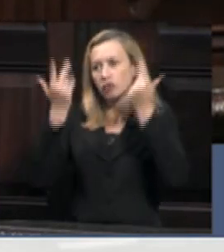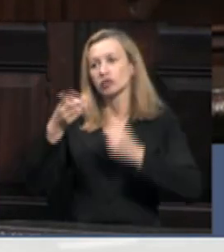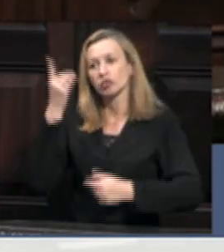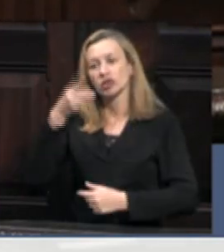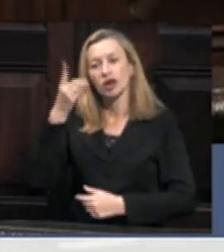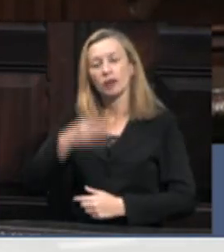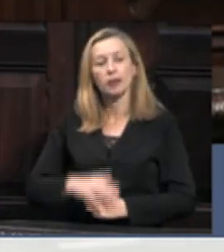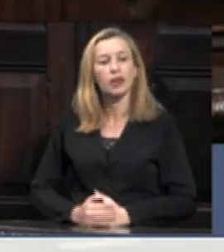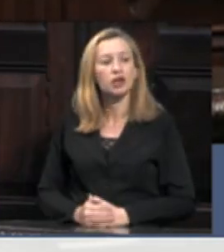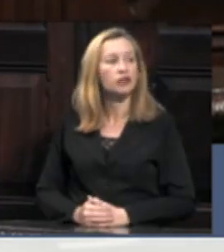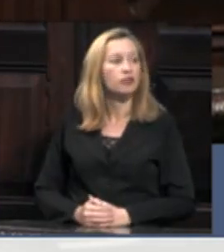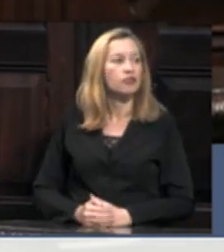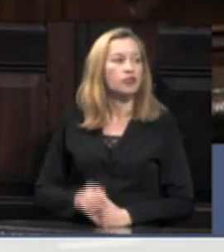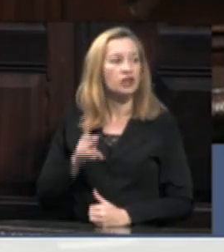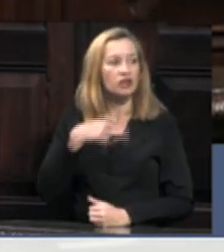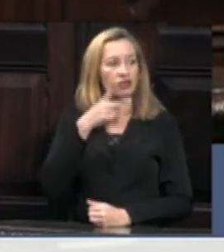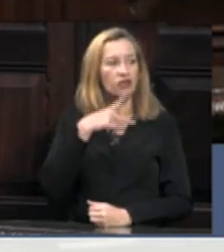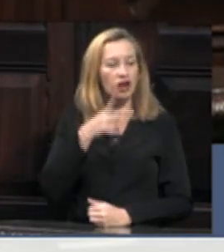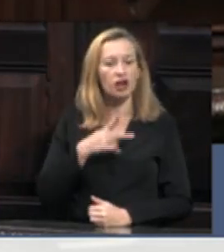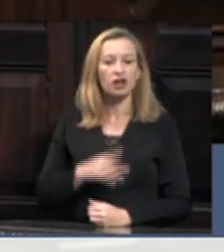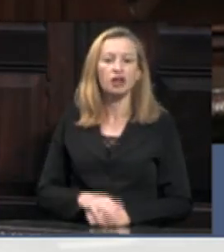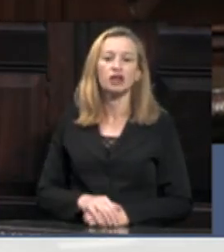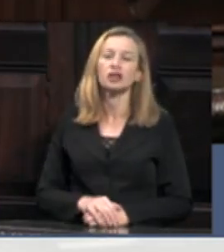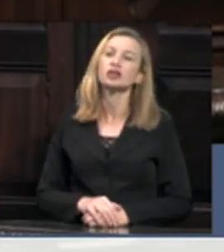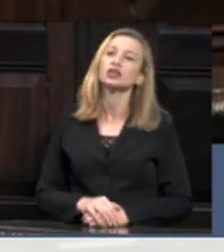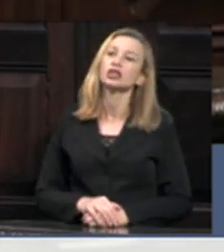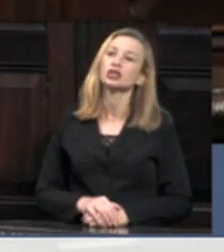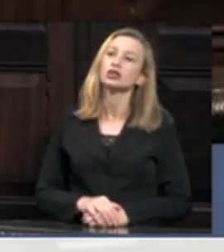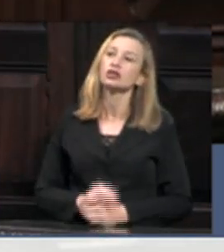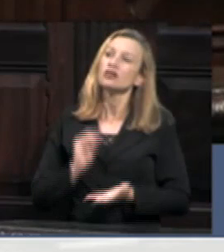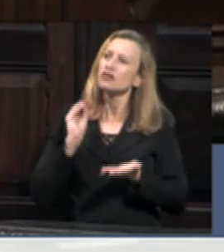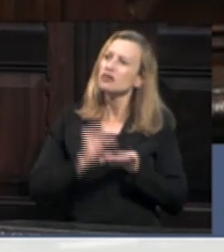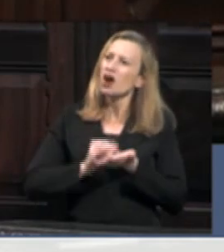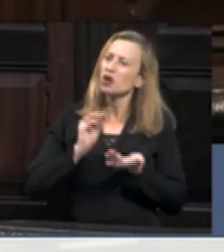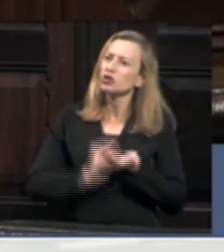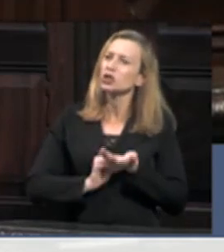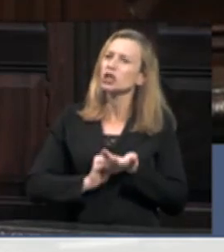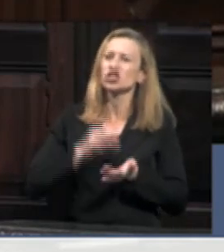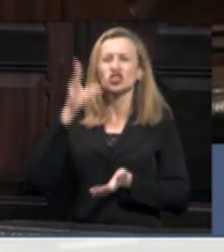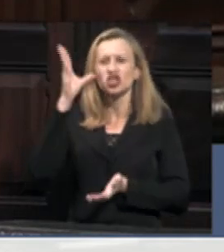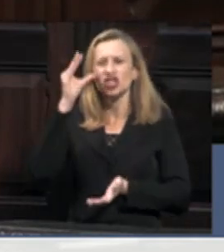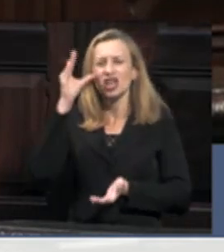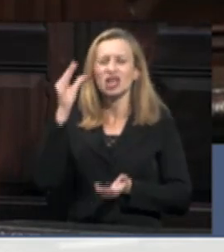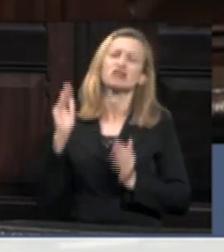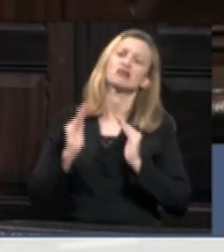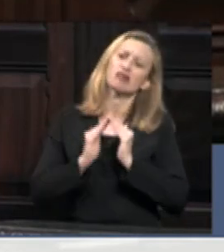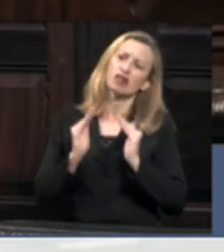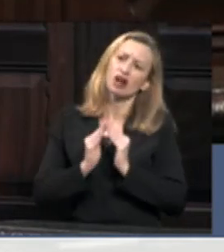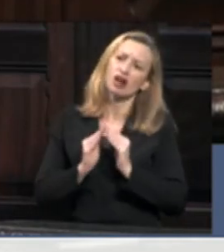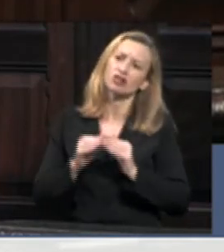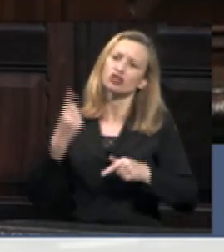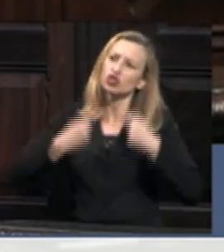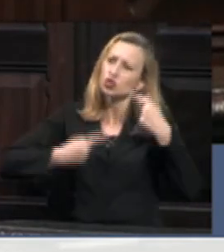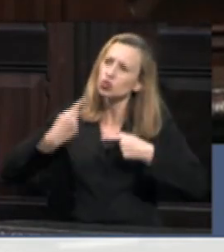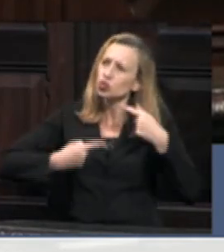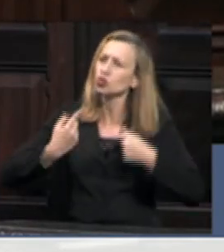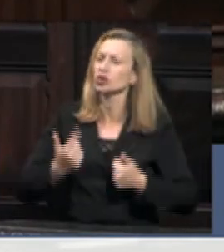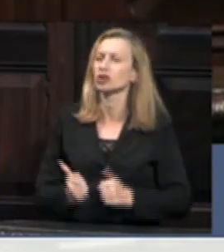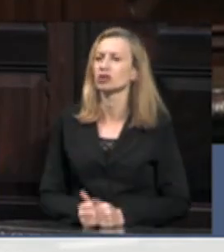uma possibilidade de desinteresse dessa casa no debate do PPA, no debate da